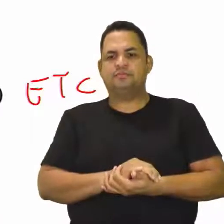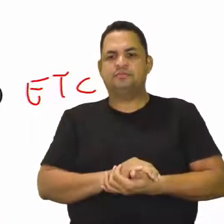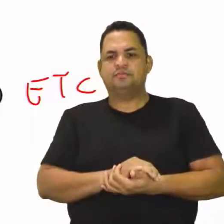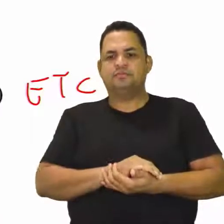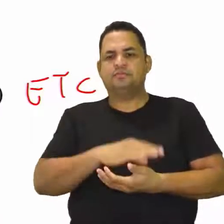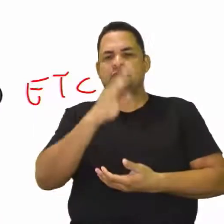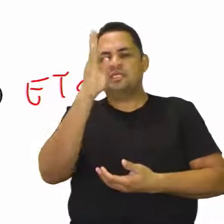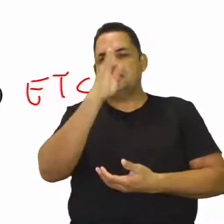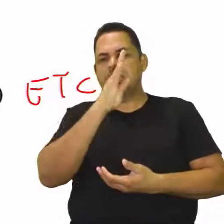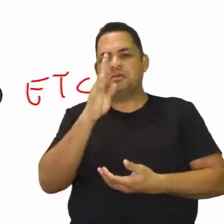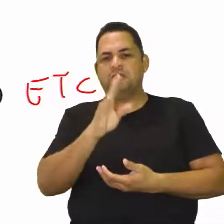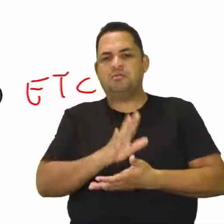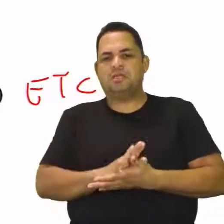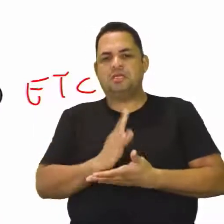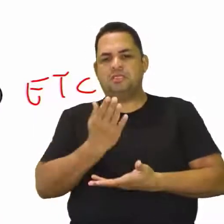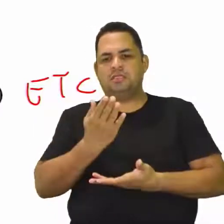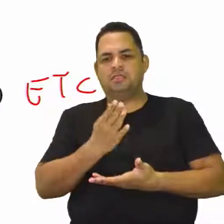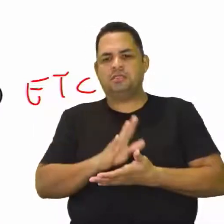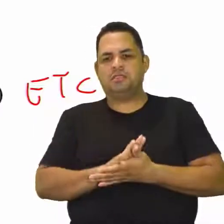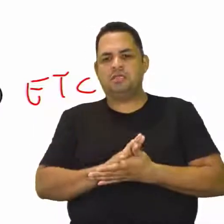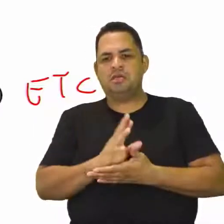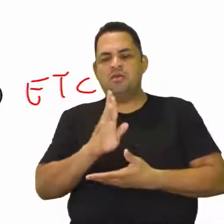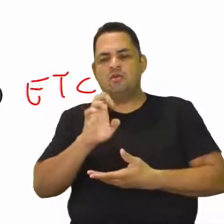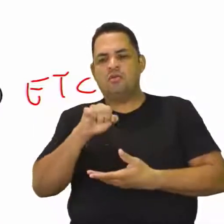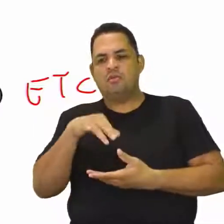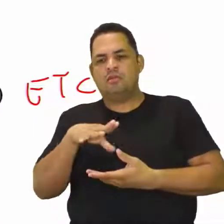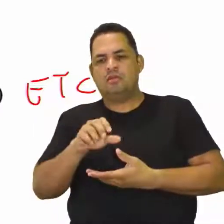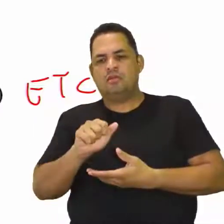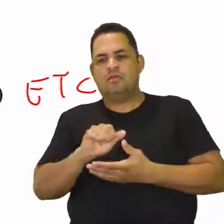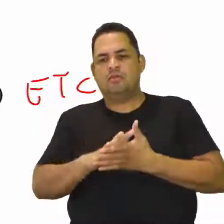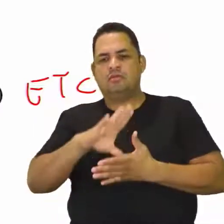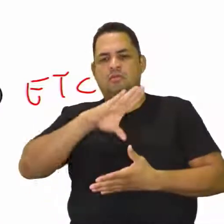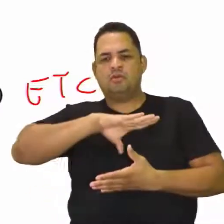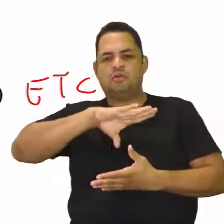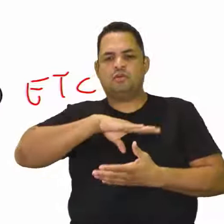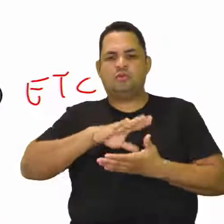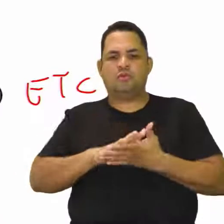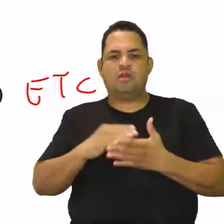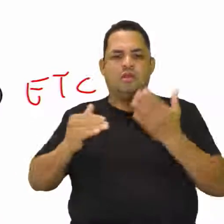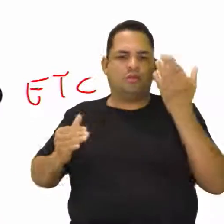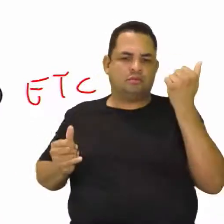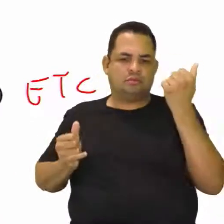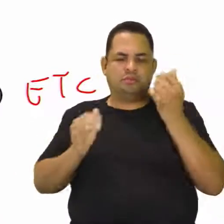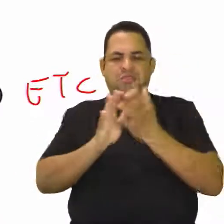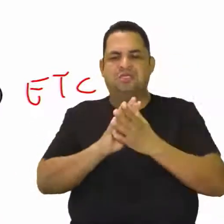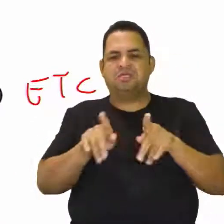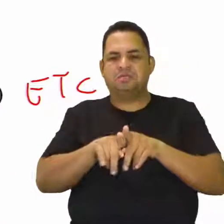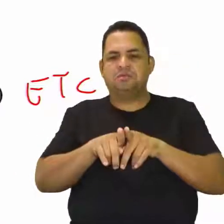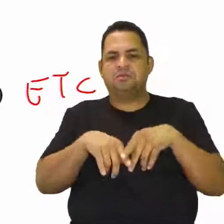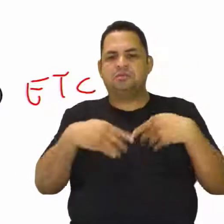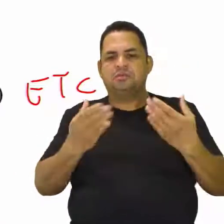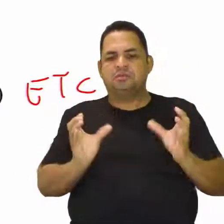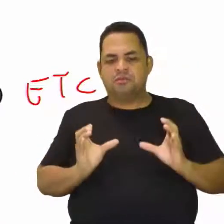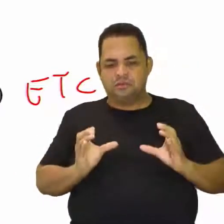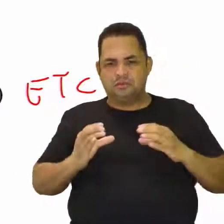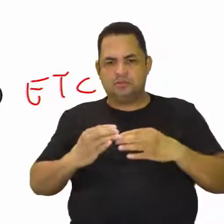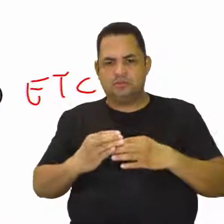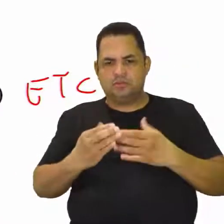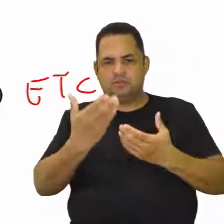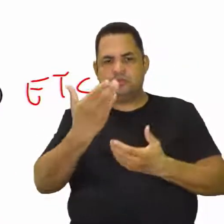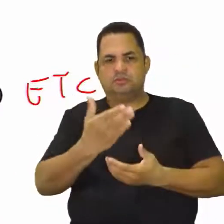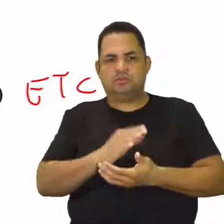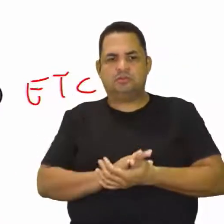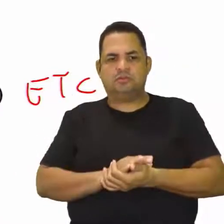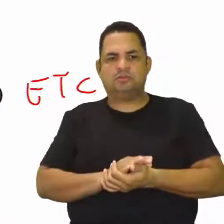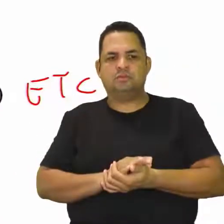Brasil, Bulgária, Romênia, temos Portugal, Espanha, vários países farão parte dessa